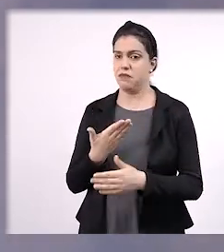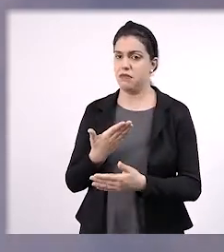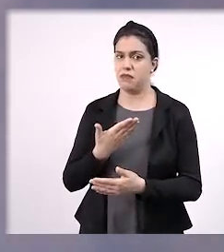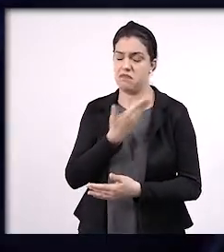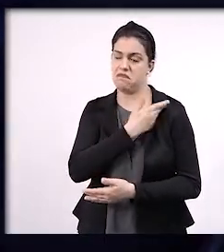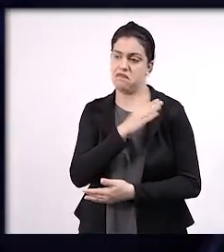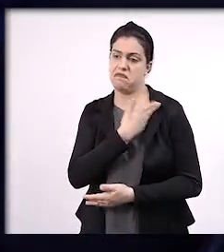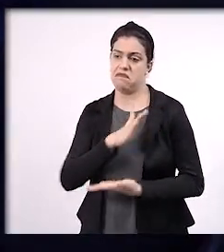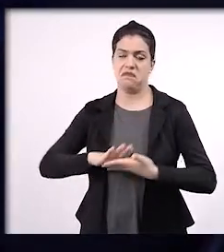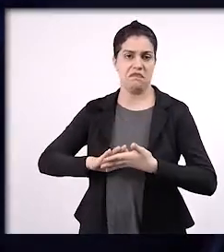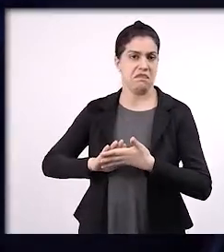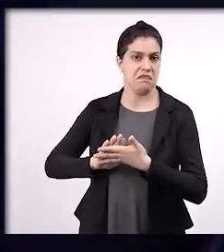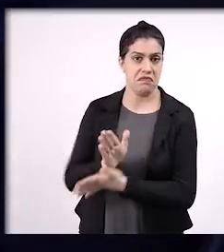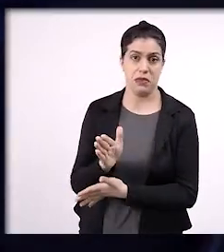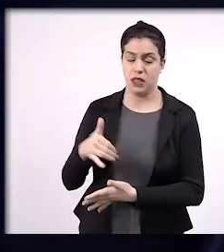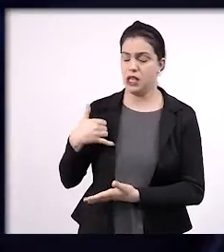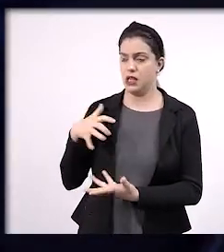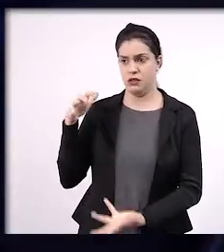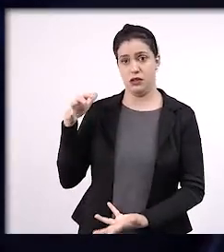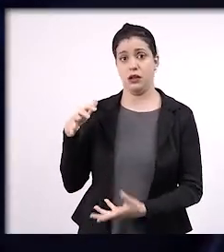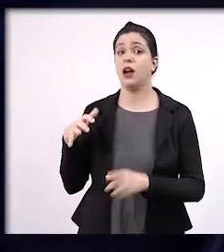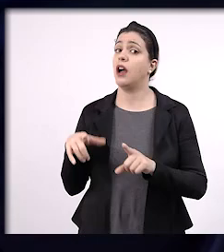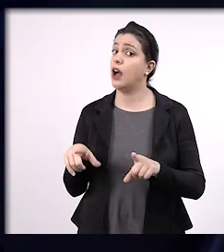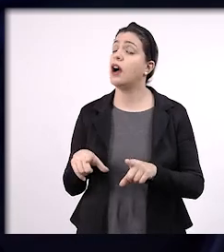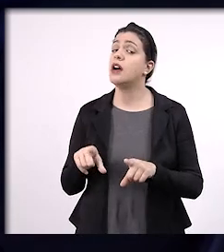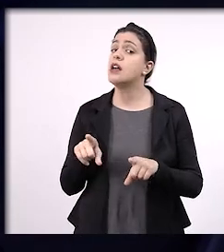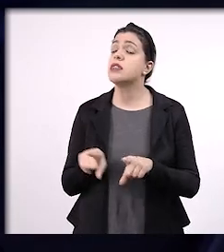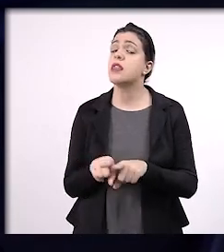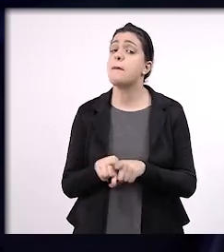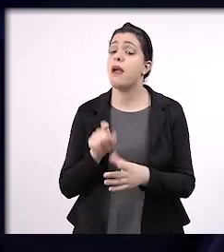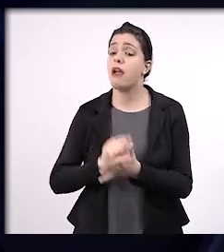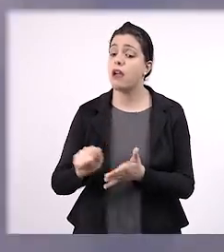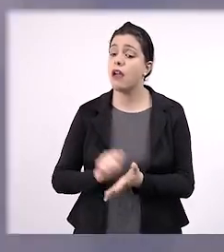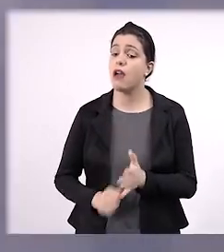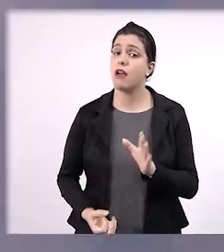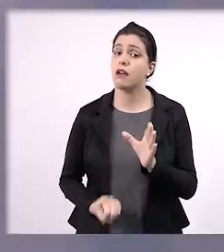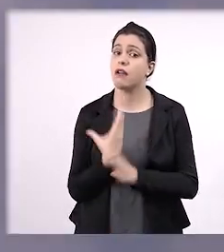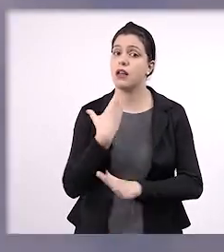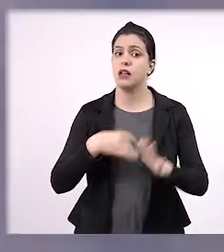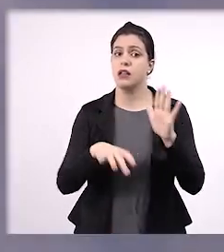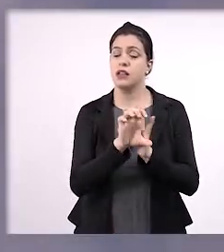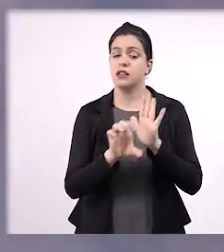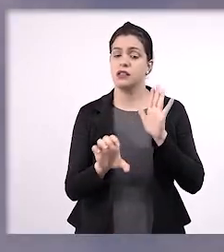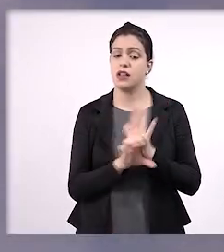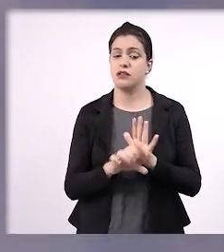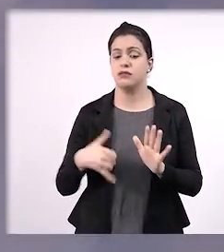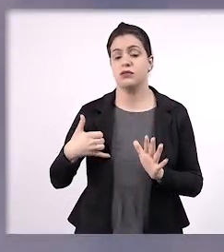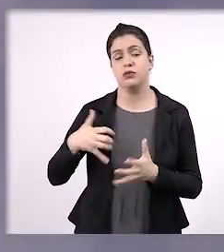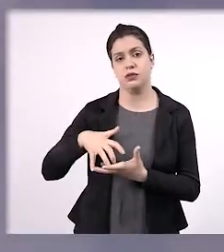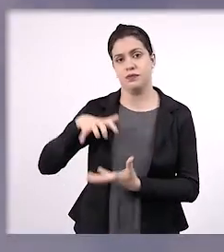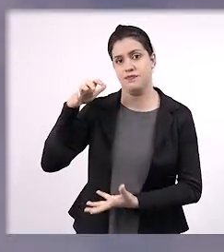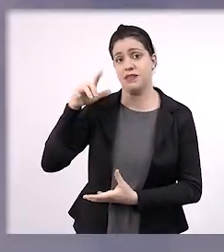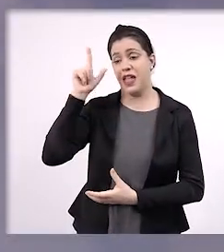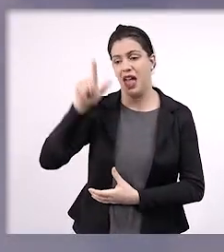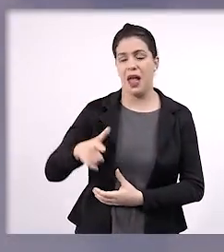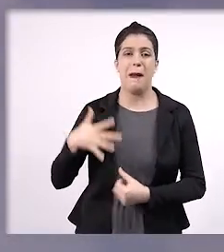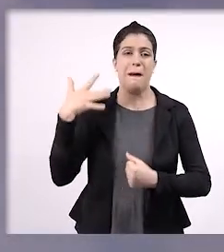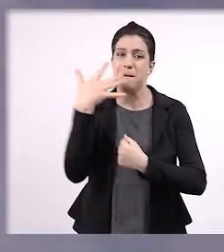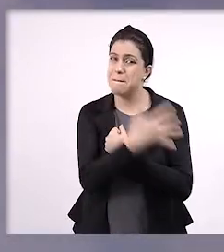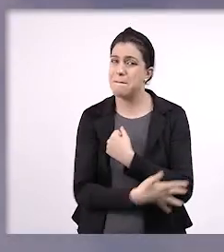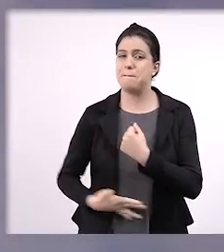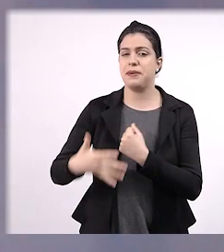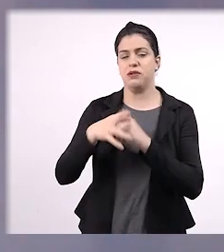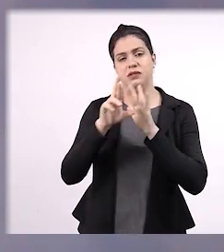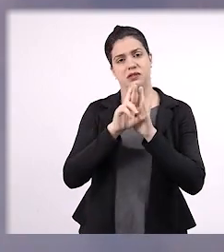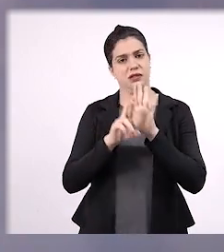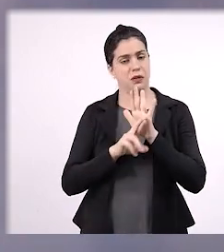idosos. Não por outro motivo, surge o Estatuto do Idoso como essa grande norma protetiva